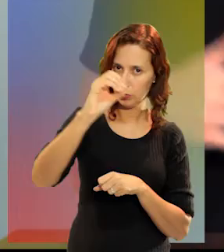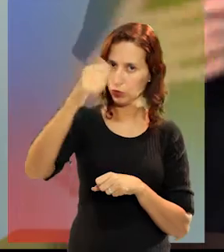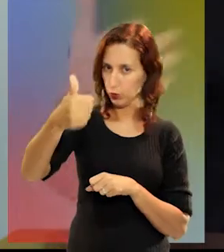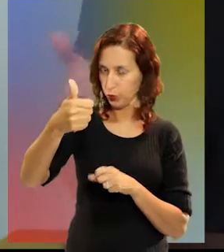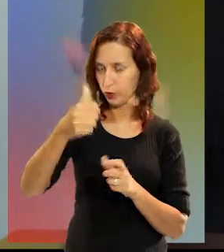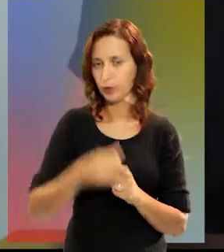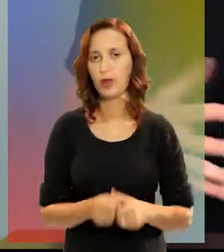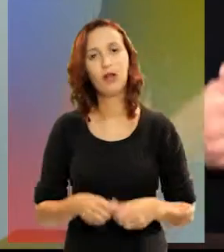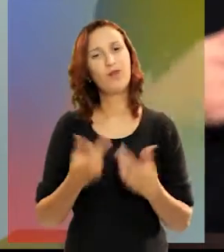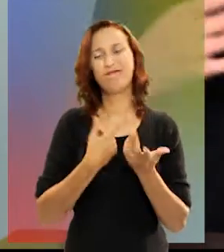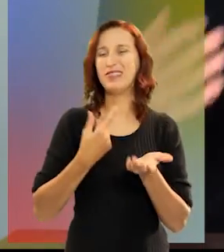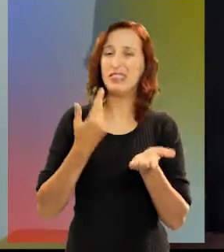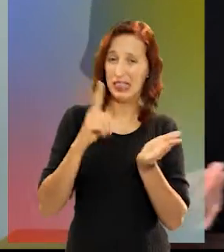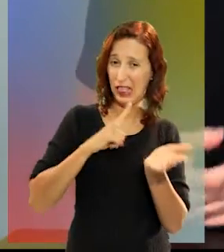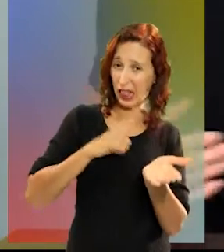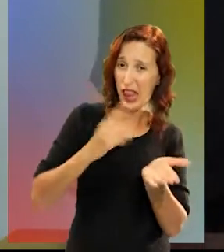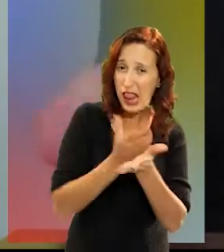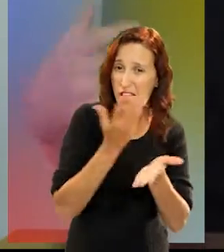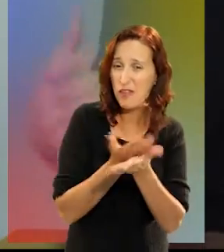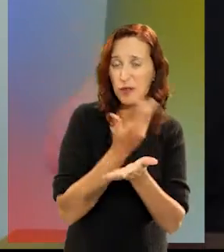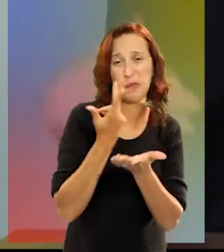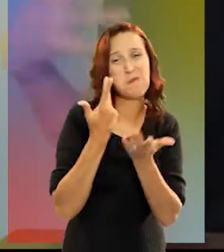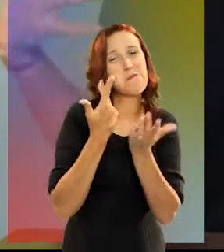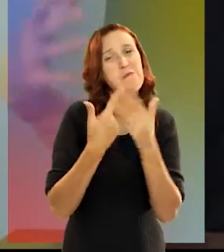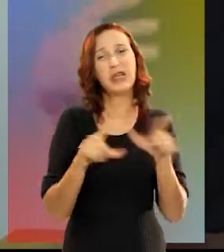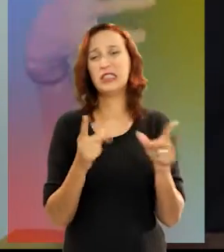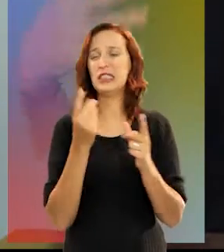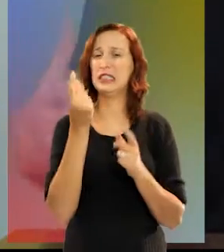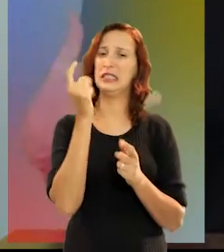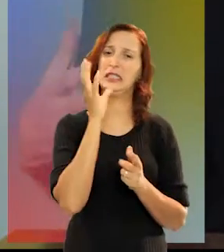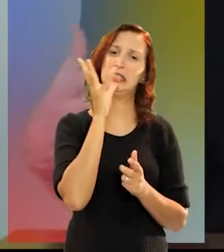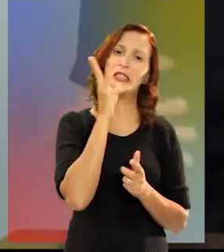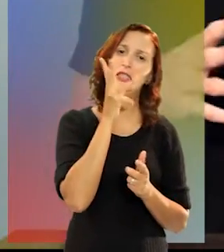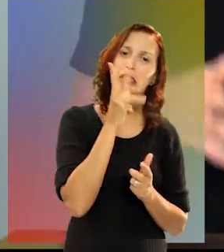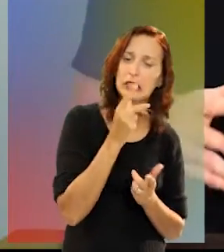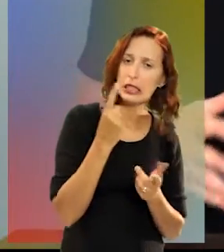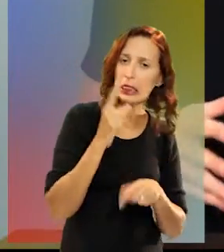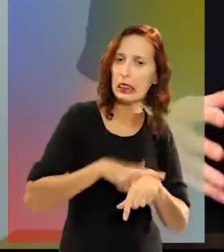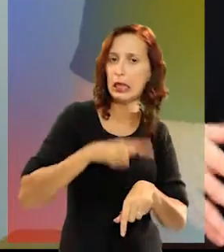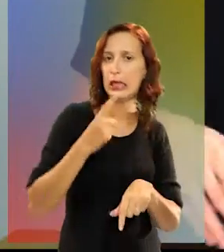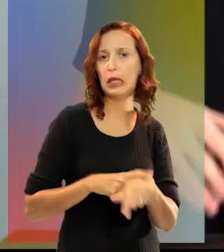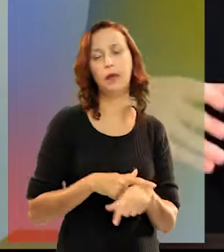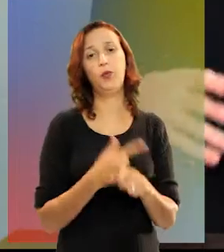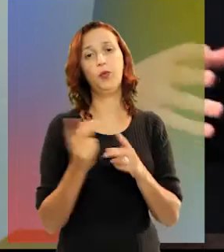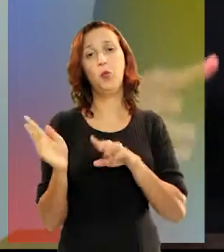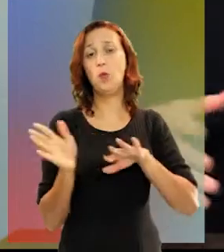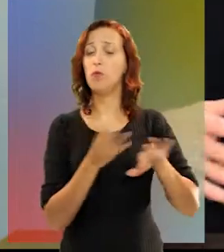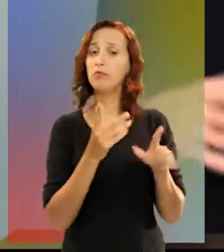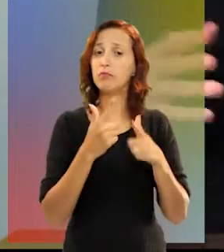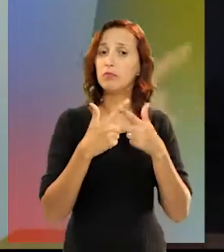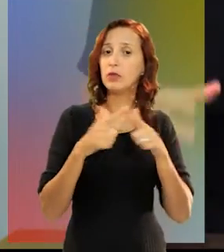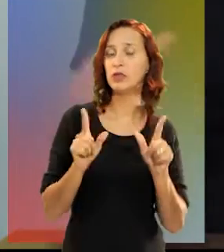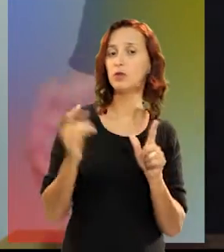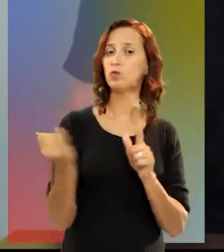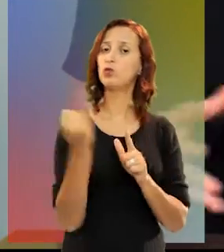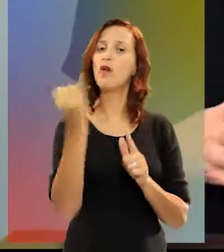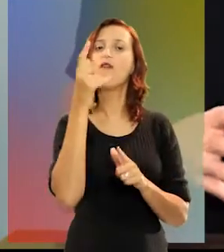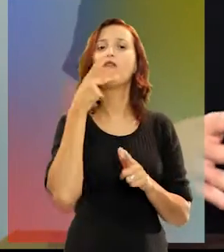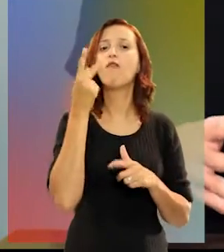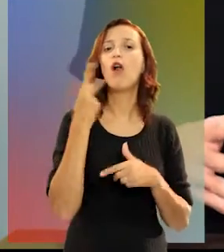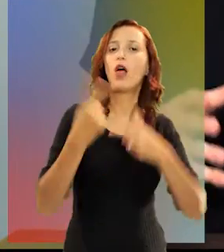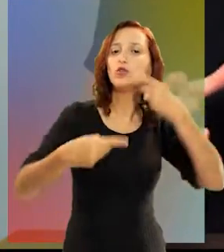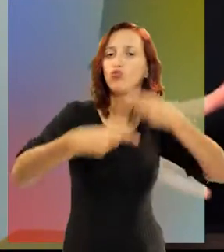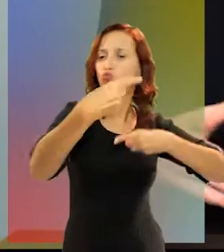seria muito tempo, porque também nos interessava discutir um pouco essa questão estética. É muito importante falar dessa discussão que existe